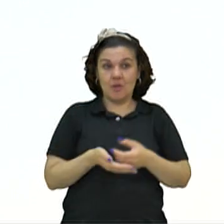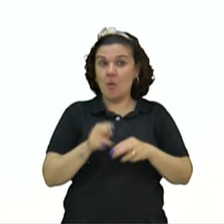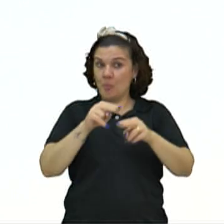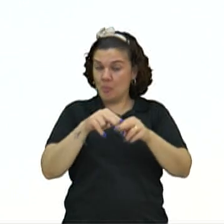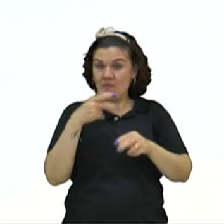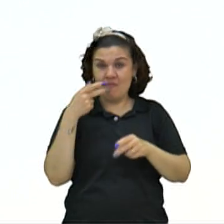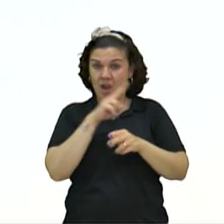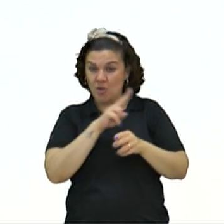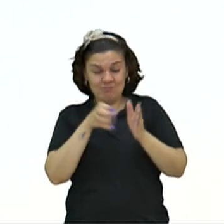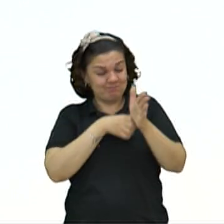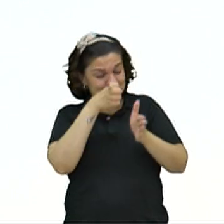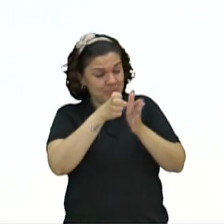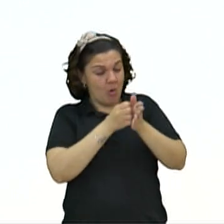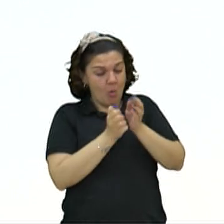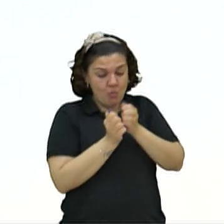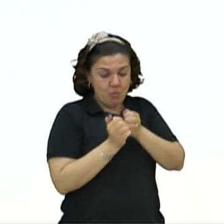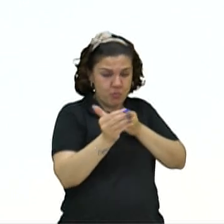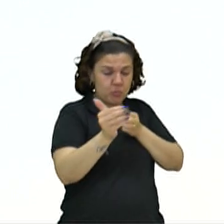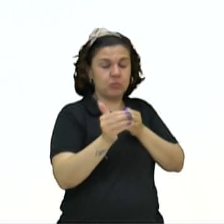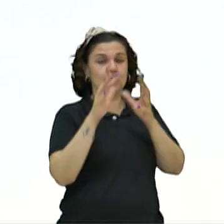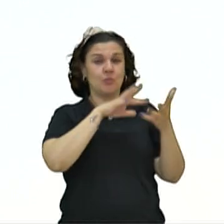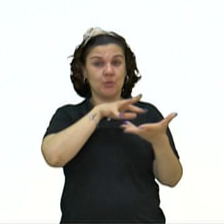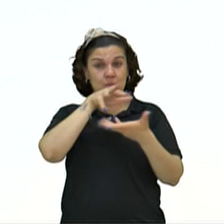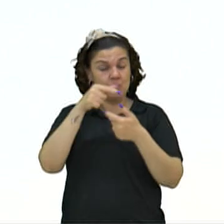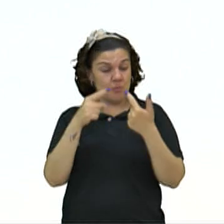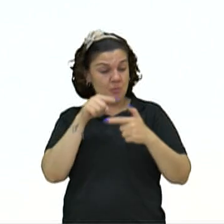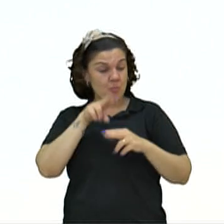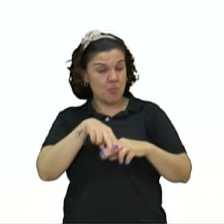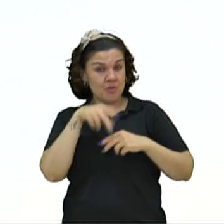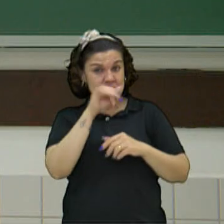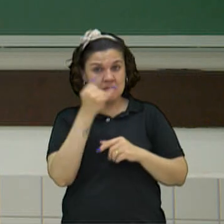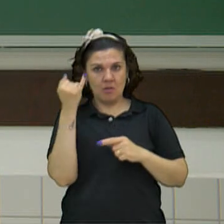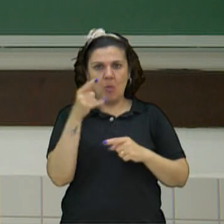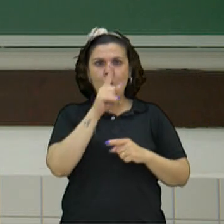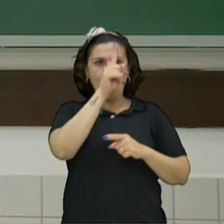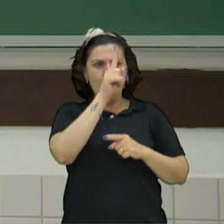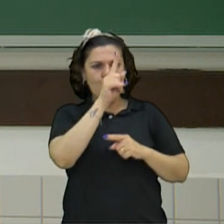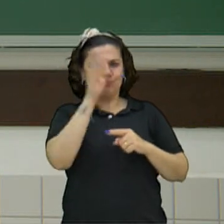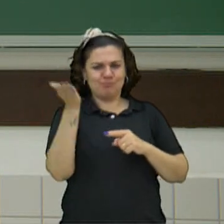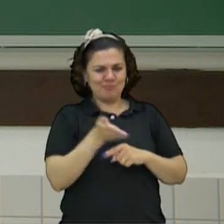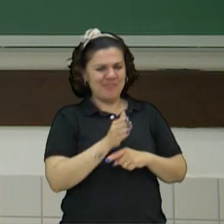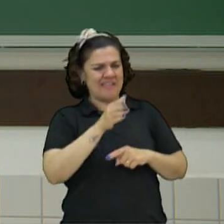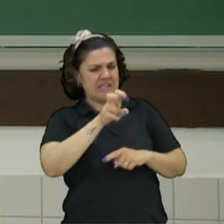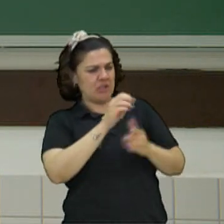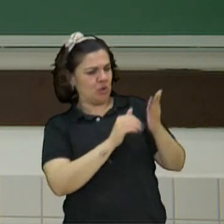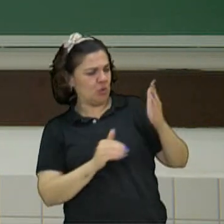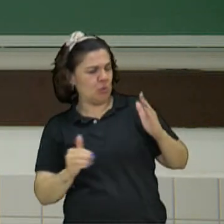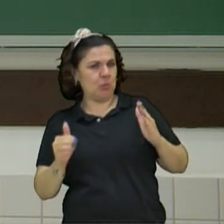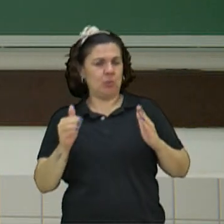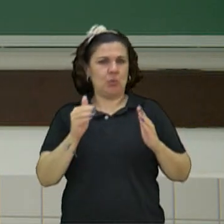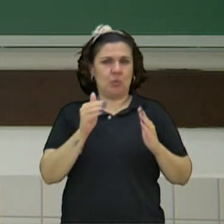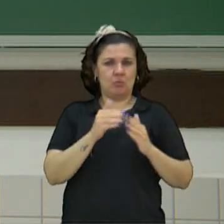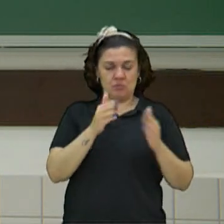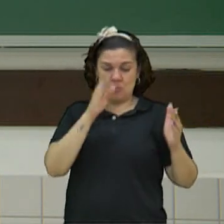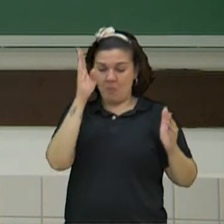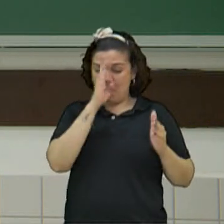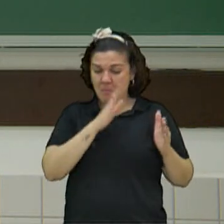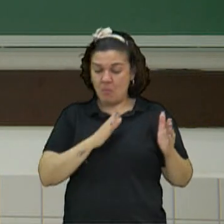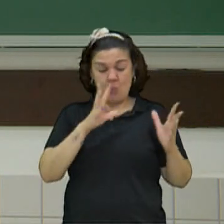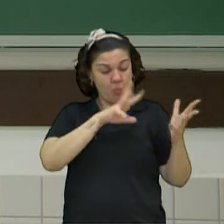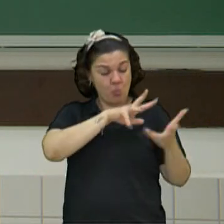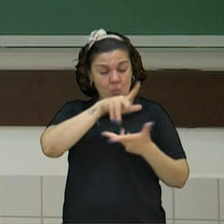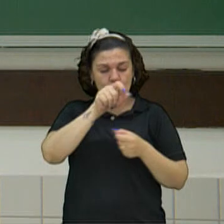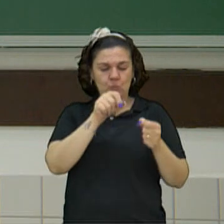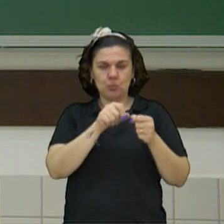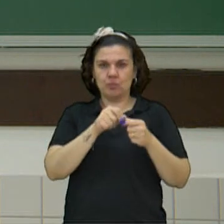planeta. Por isso que a China se torna importante. 1/5 de toda a produção mundial. Por isso que eu lhe perguntei,